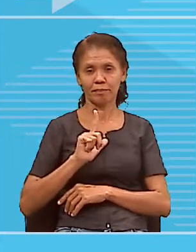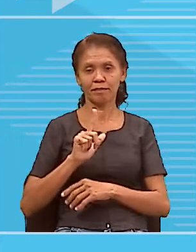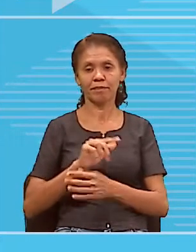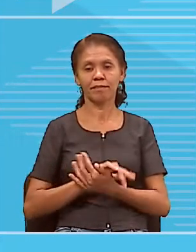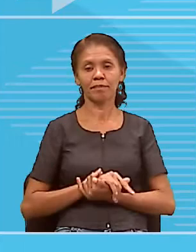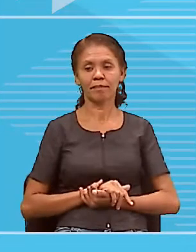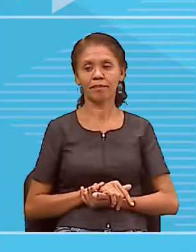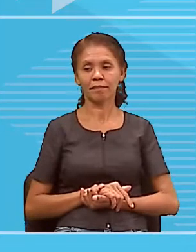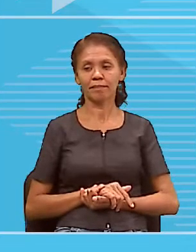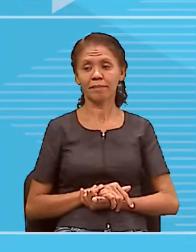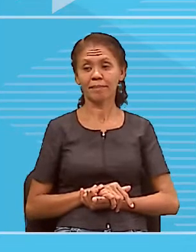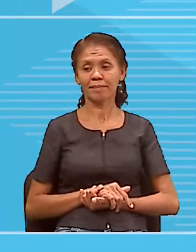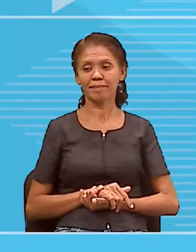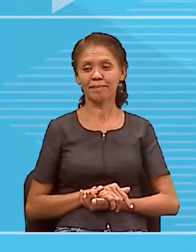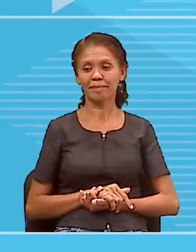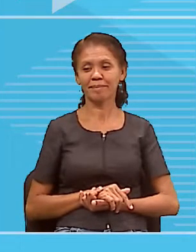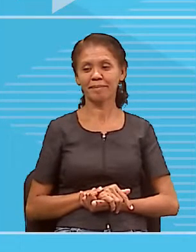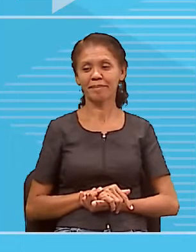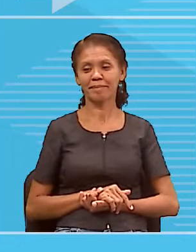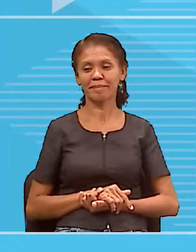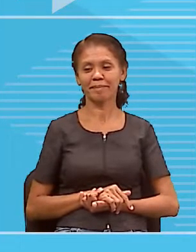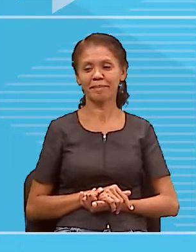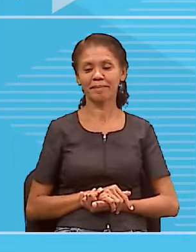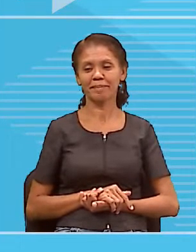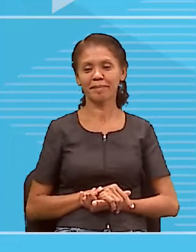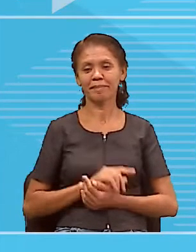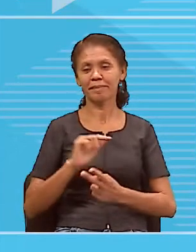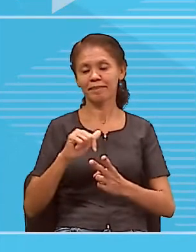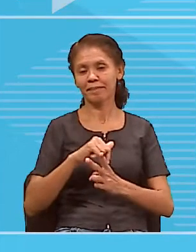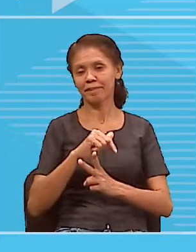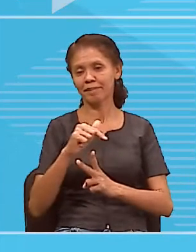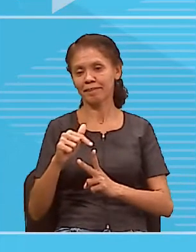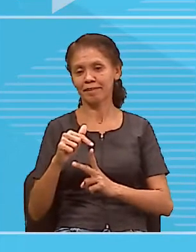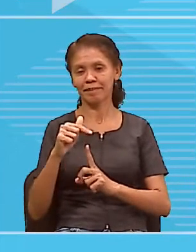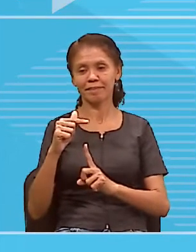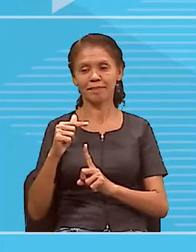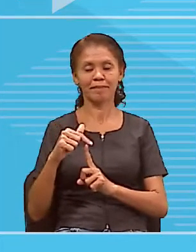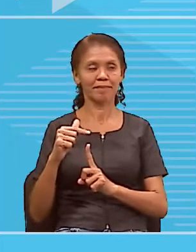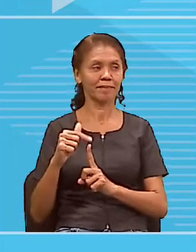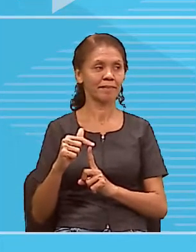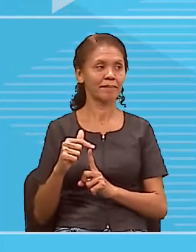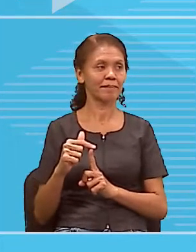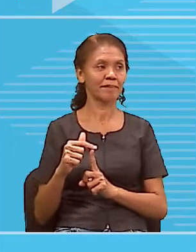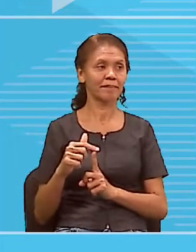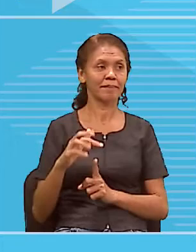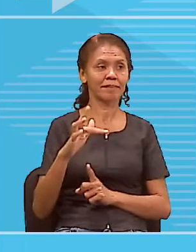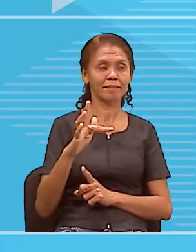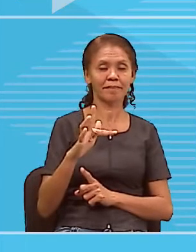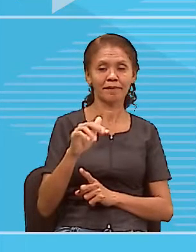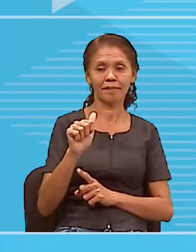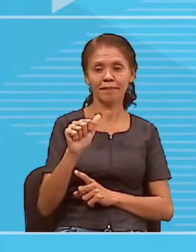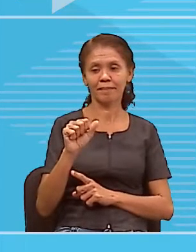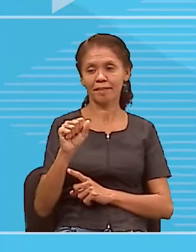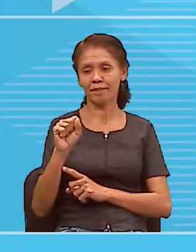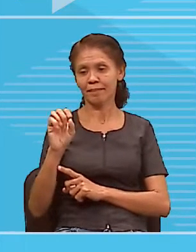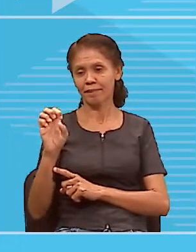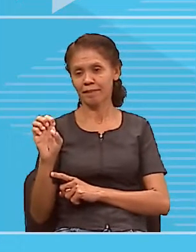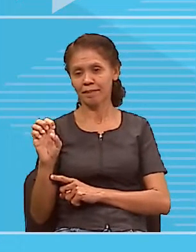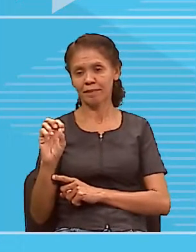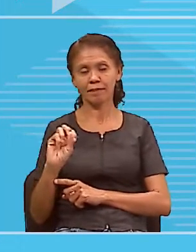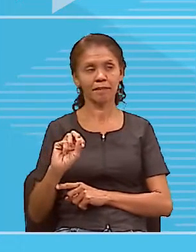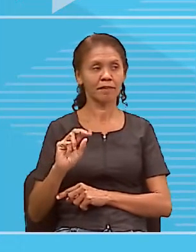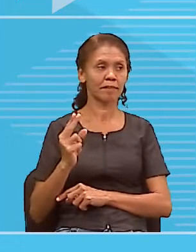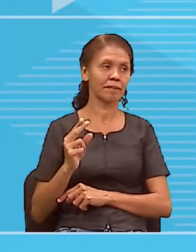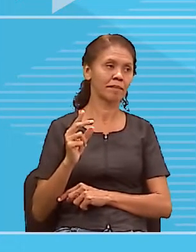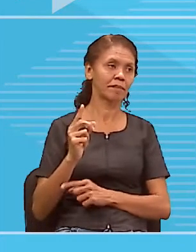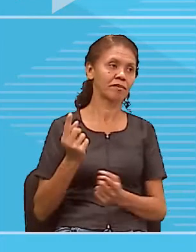então a interferência pode acontecer dessas duas maneiras ou em fase ou Opostas